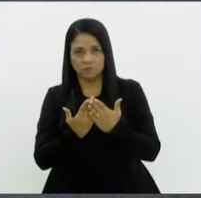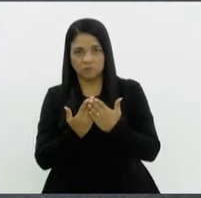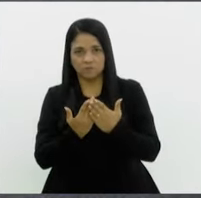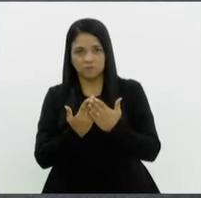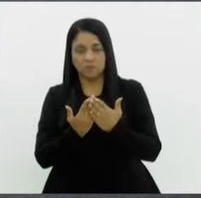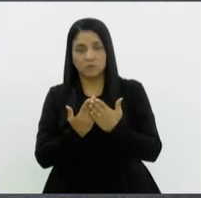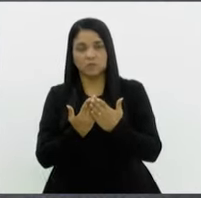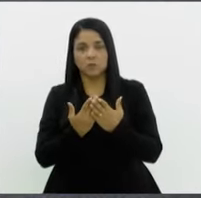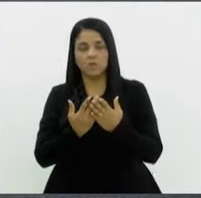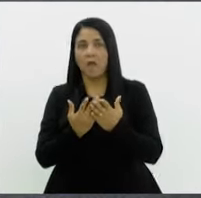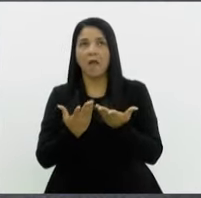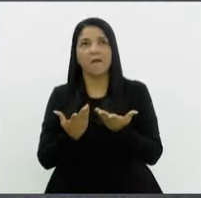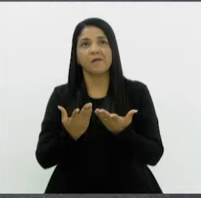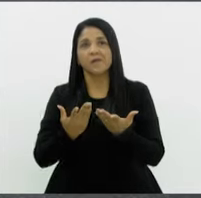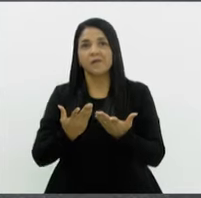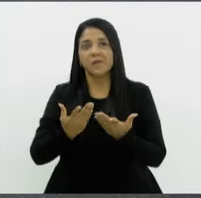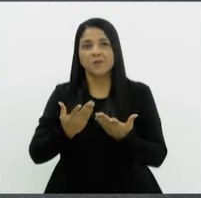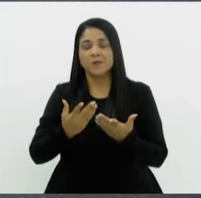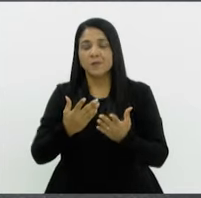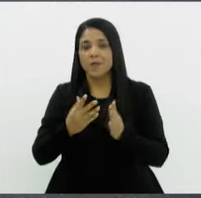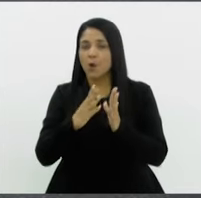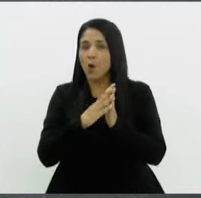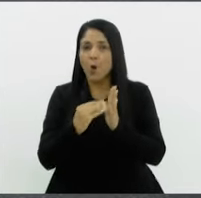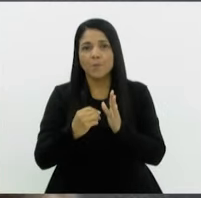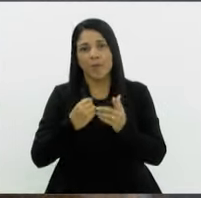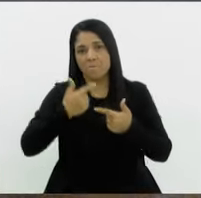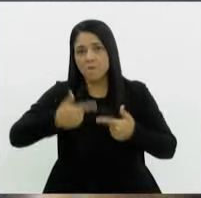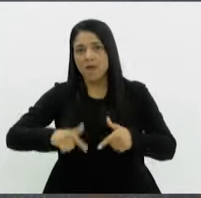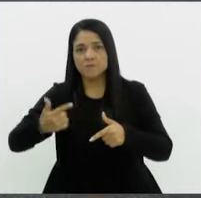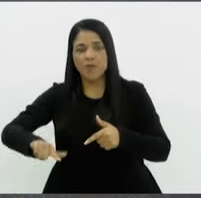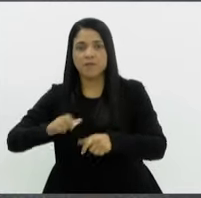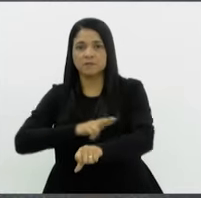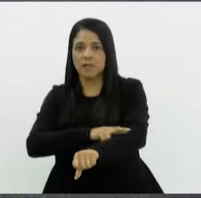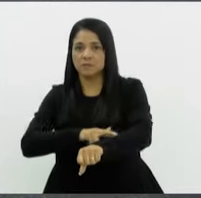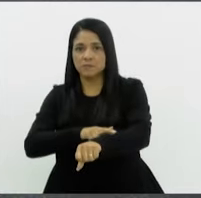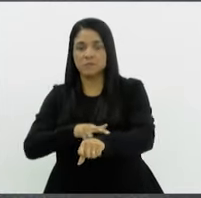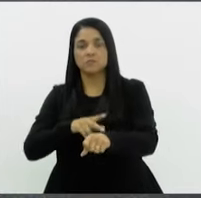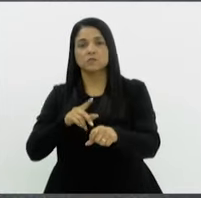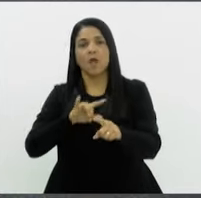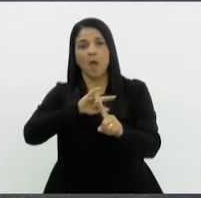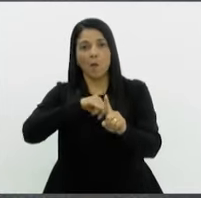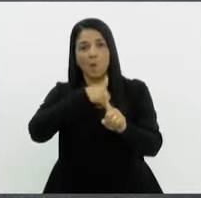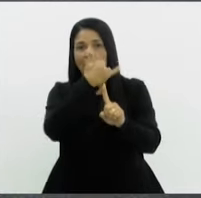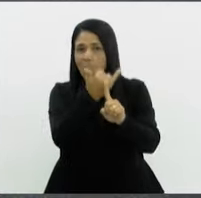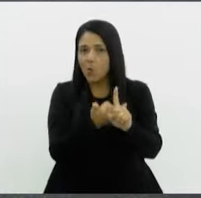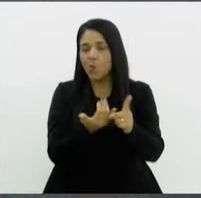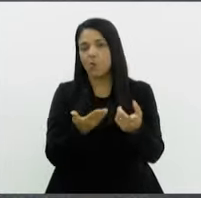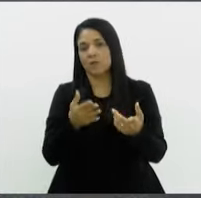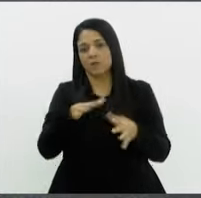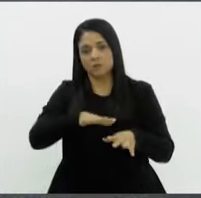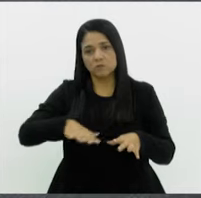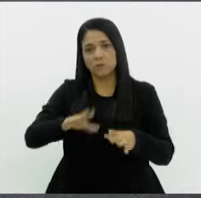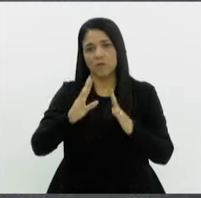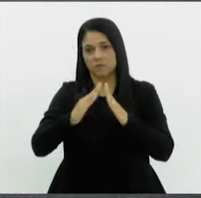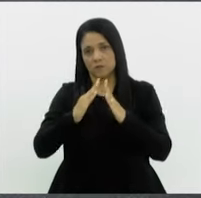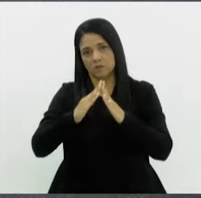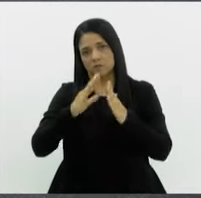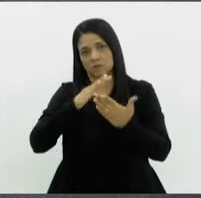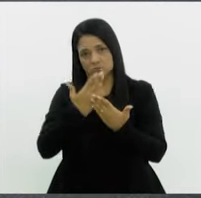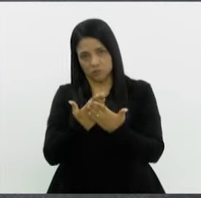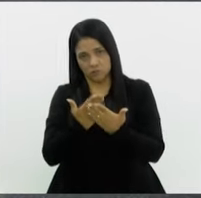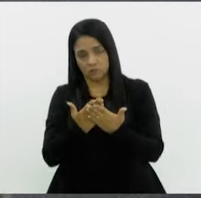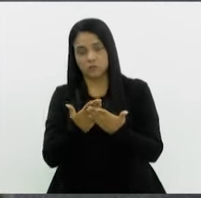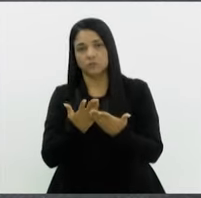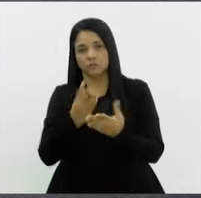o racismo, a lógica de bullying que a gente vê também dentro desses espaços, eu queria solicitar a